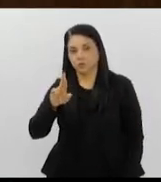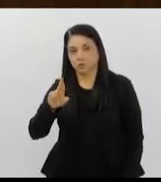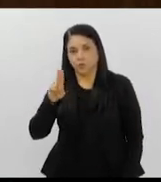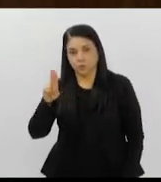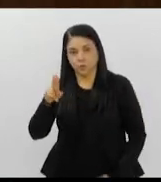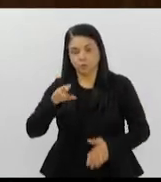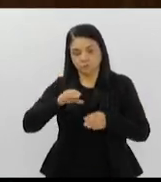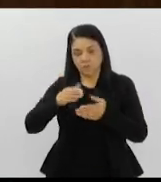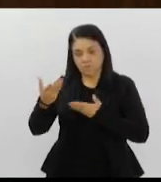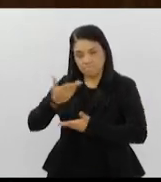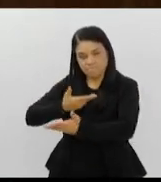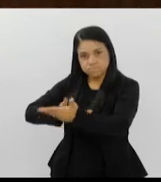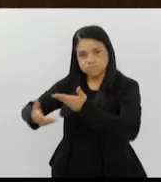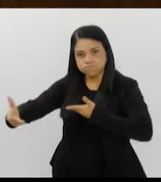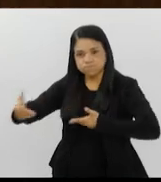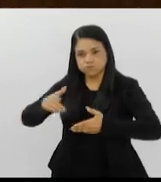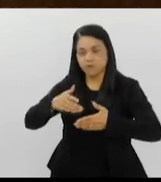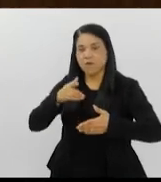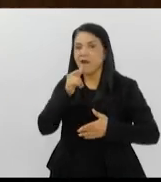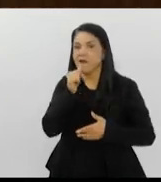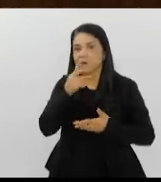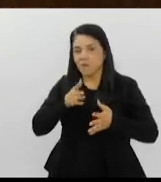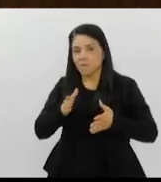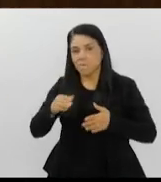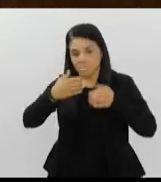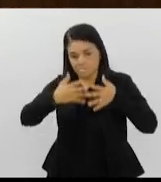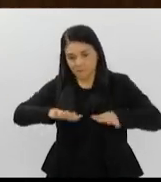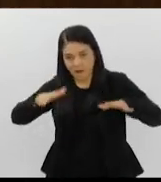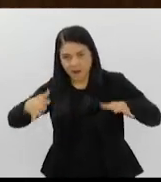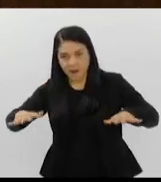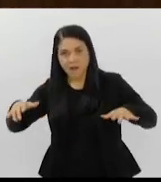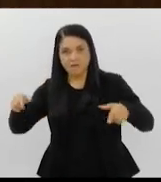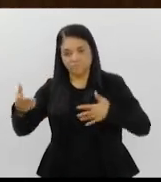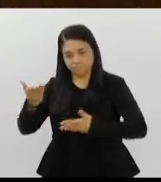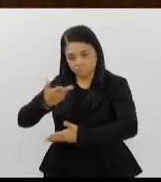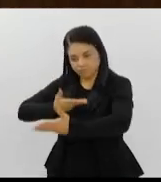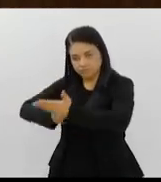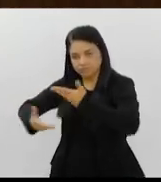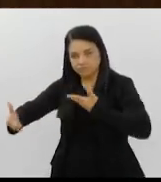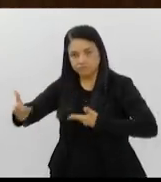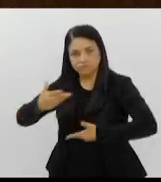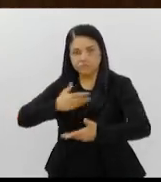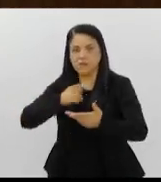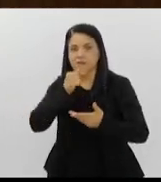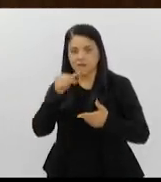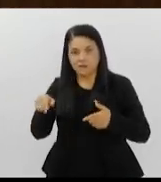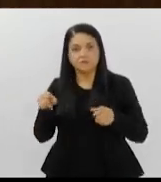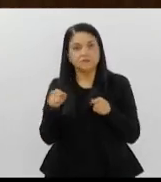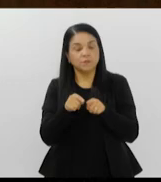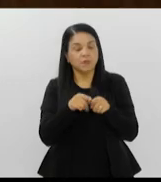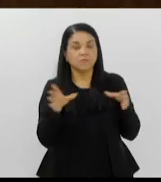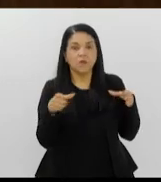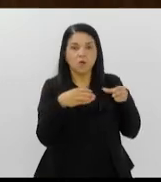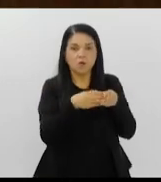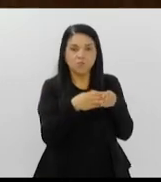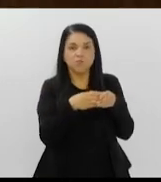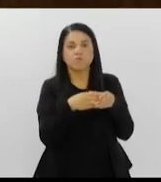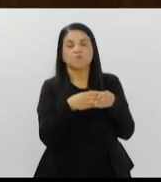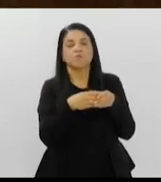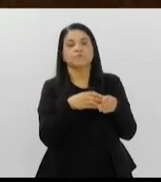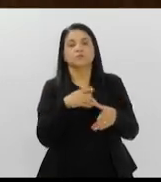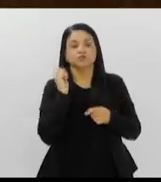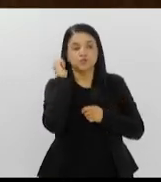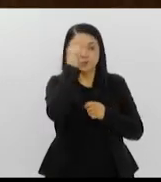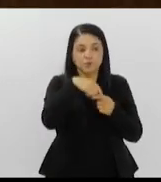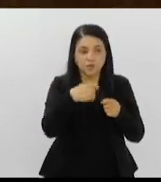mar, fazer operações de defesa junto com a UEPA, que é a União Estadual dos Pescadores Artesanais, para não pegar o